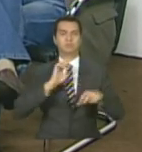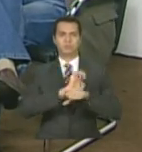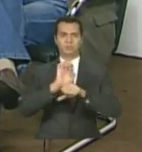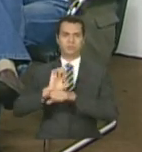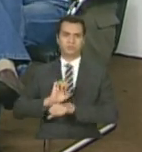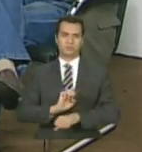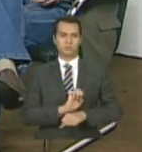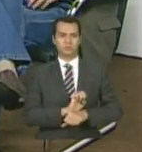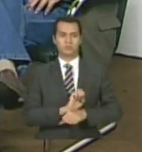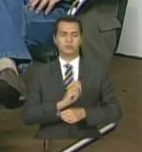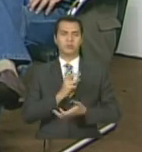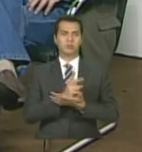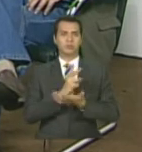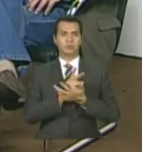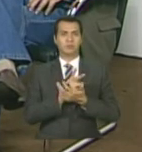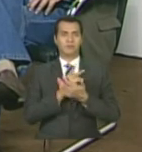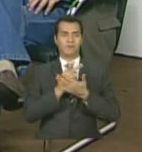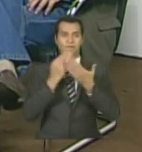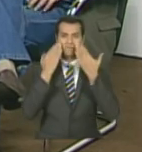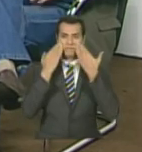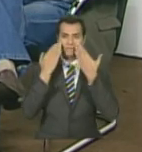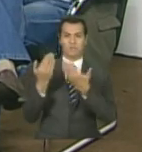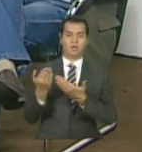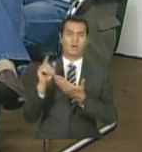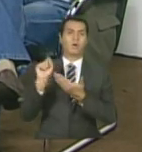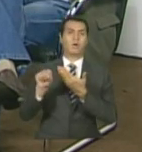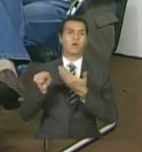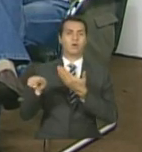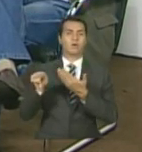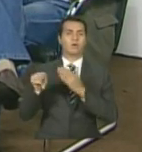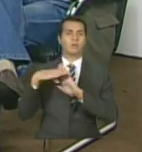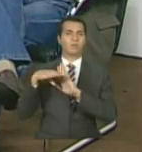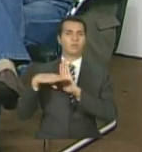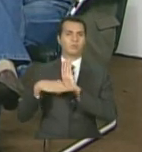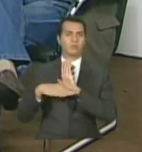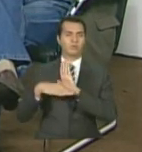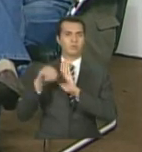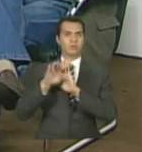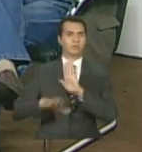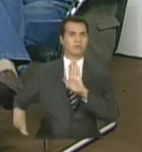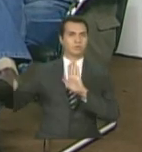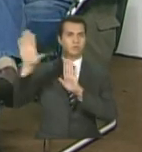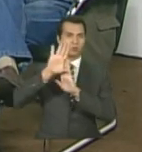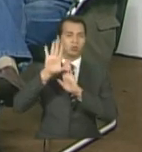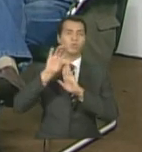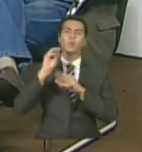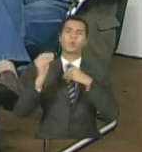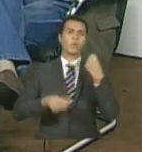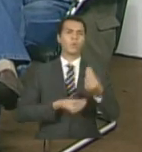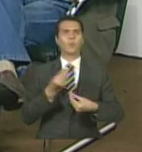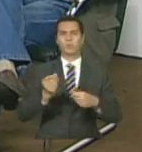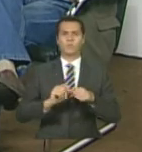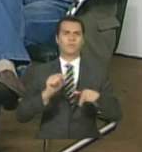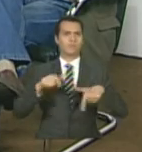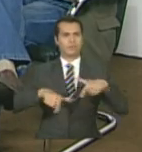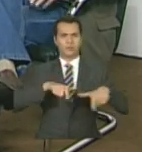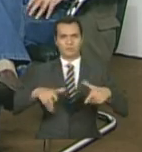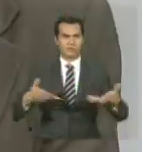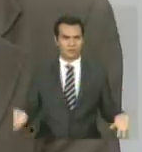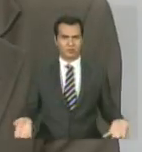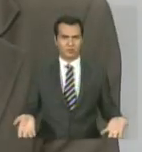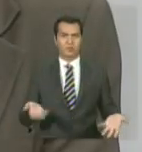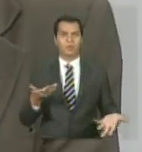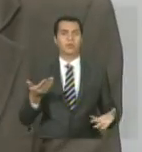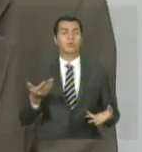olham para o Plano Nacional de como é que nós vamos dar conta dessa tarefa, que é uma tarefa de todos nós, de construir, né,